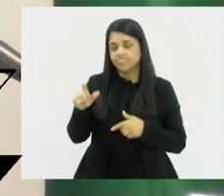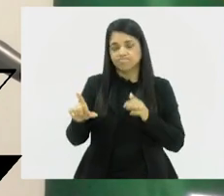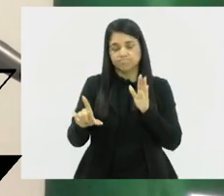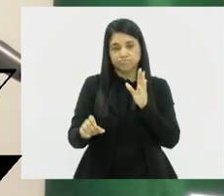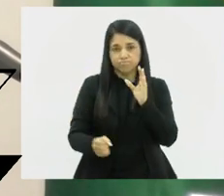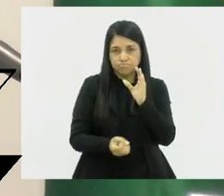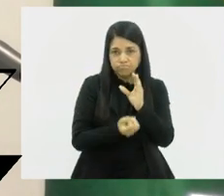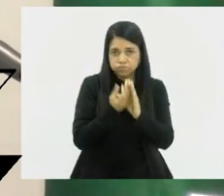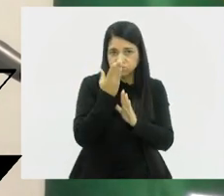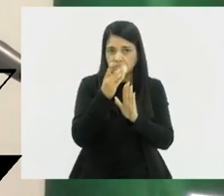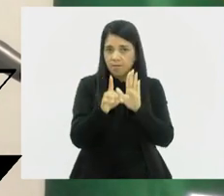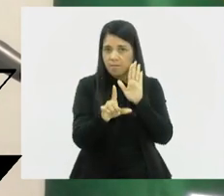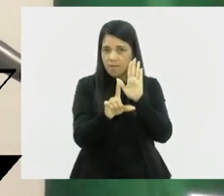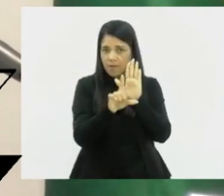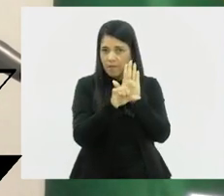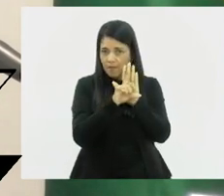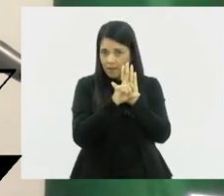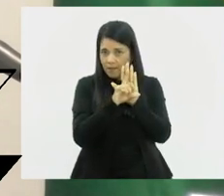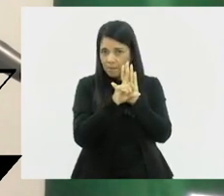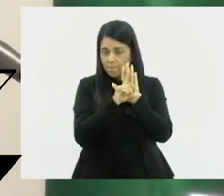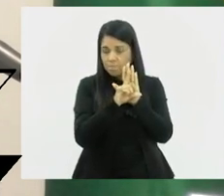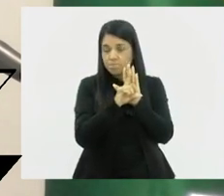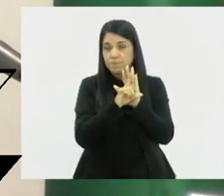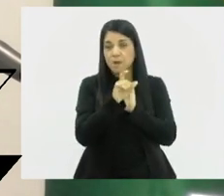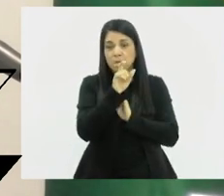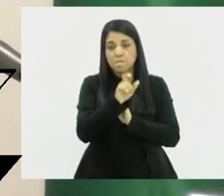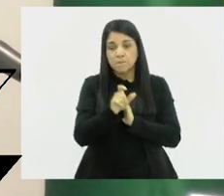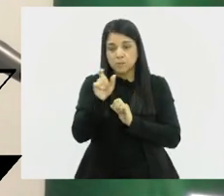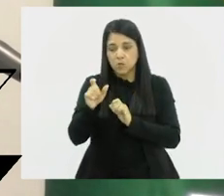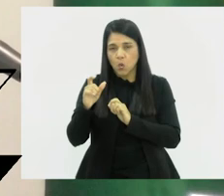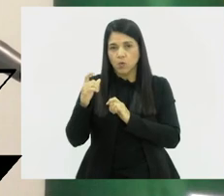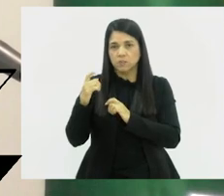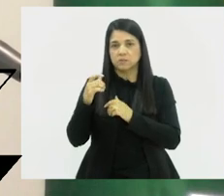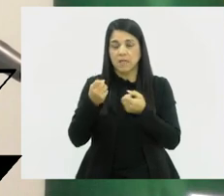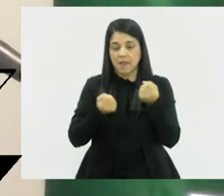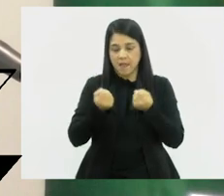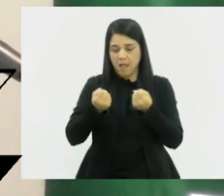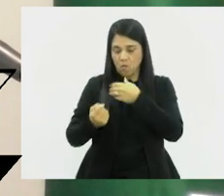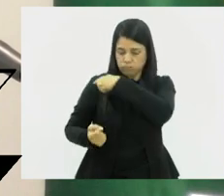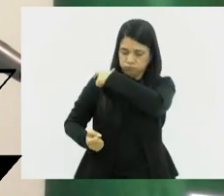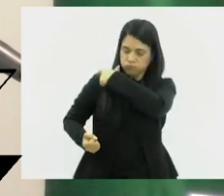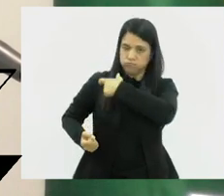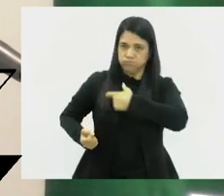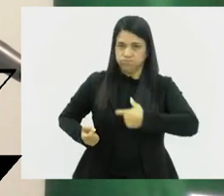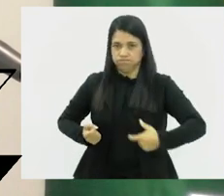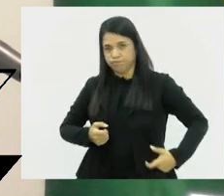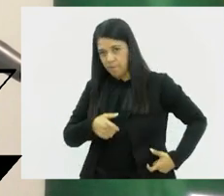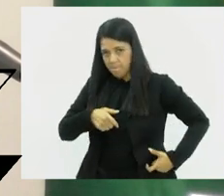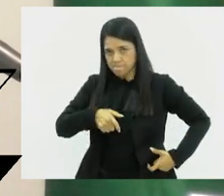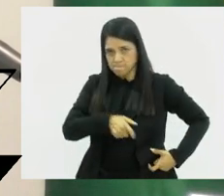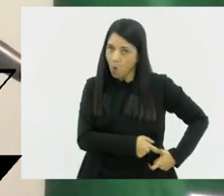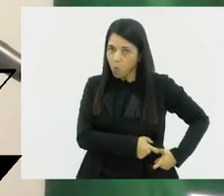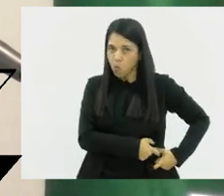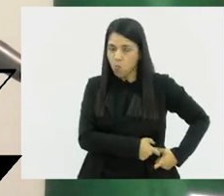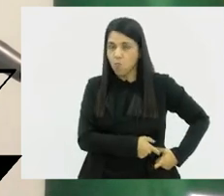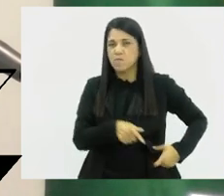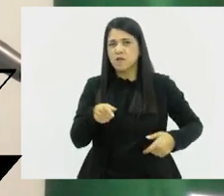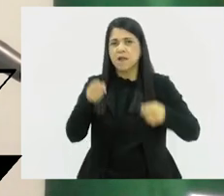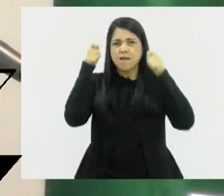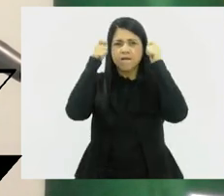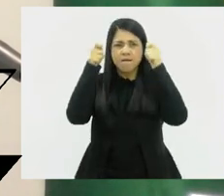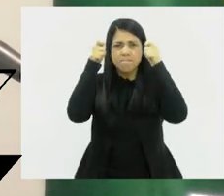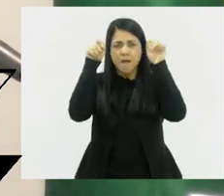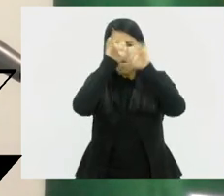legislação para poder as pessoas usarem o cinto de segurança, ele fez uma campanha maciça, né, na televisão, nos